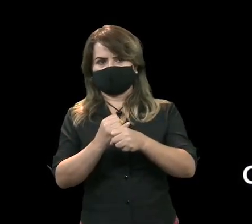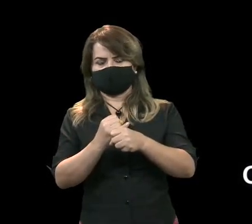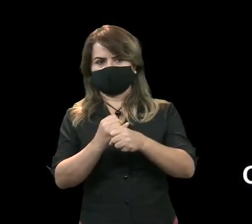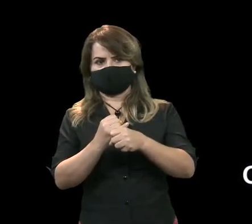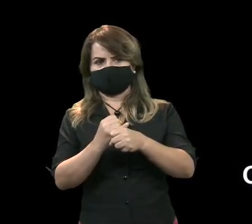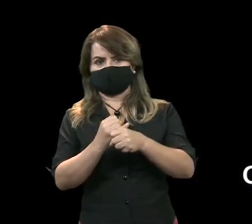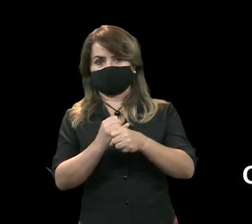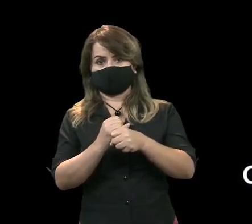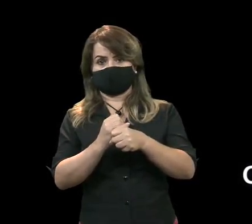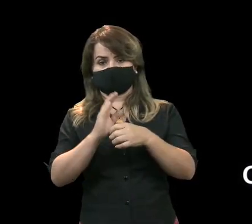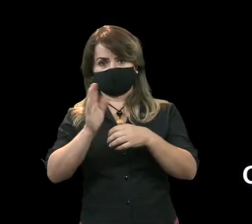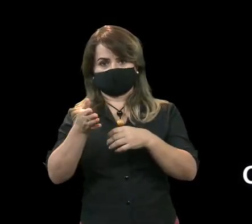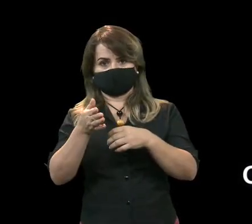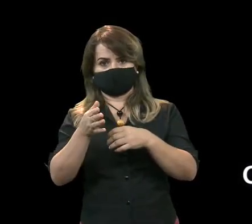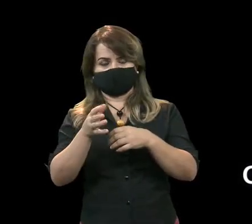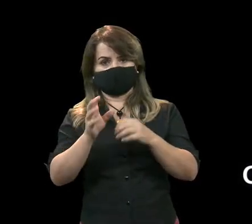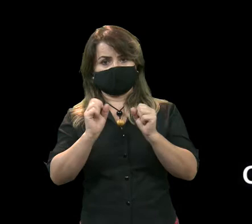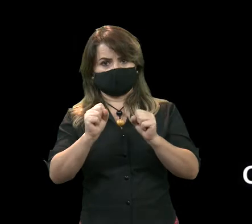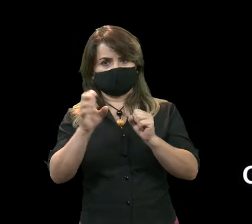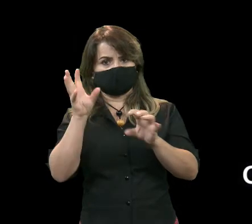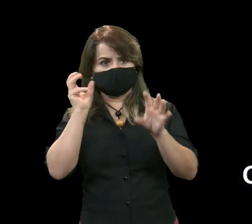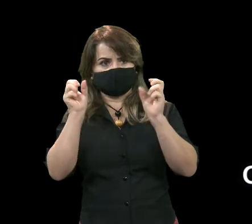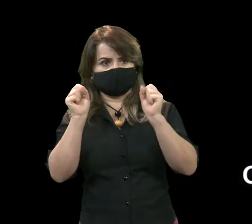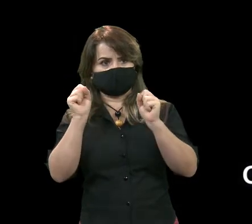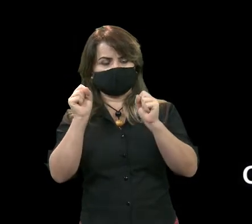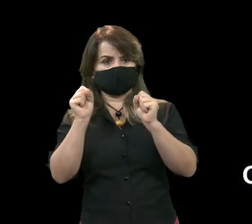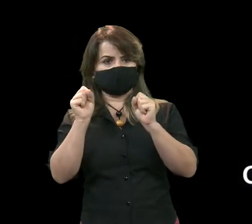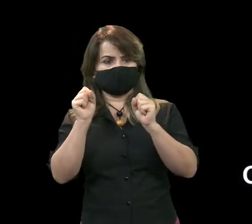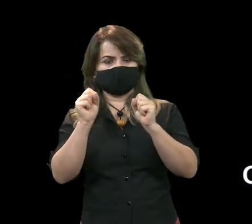Agora escuto. Por favor, faça a sua questão de ordem.